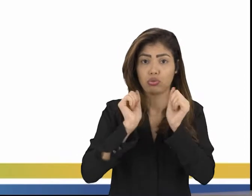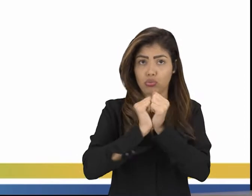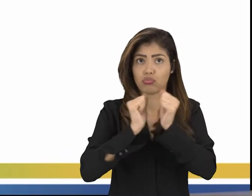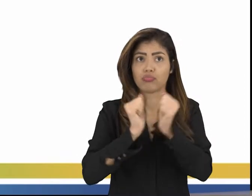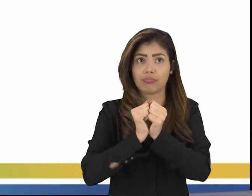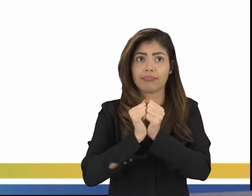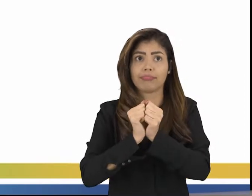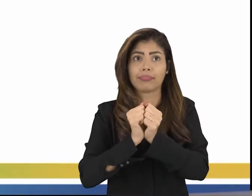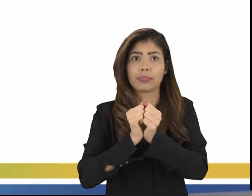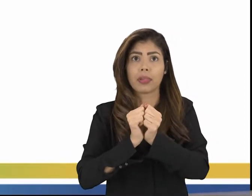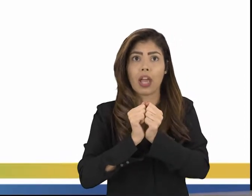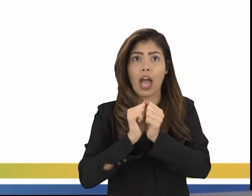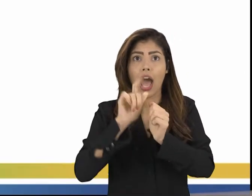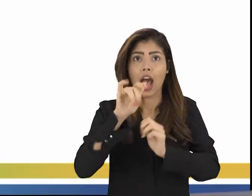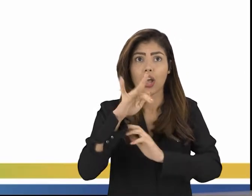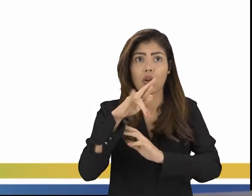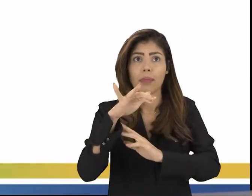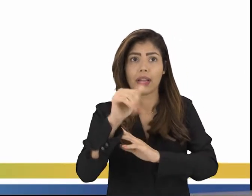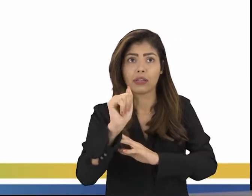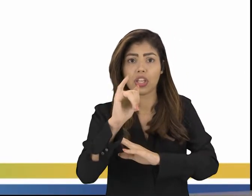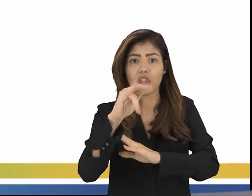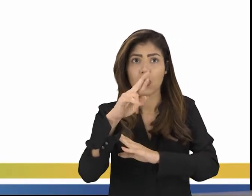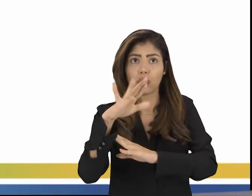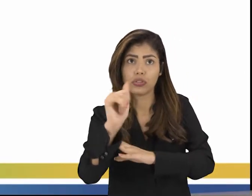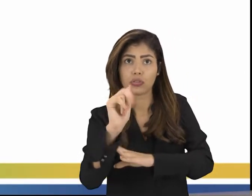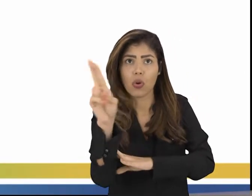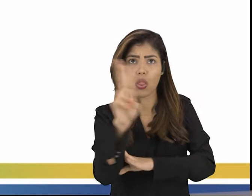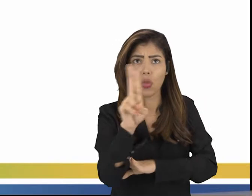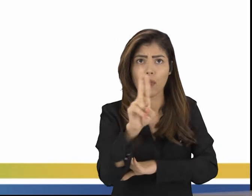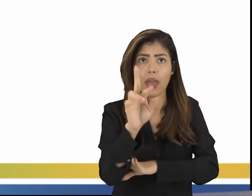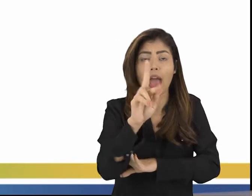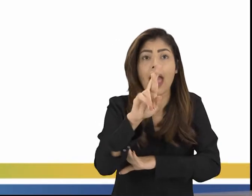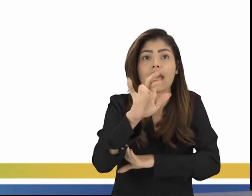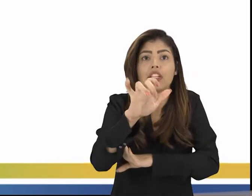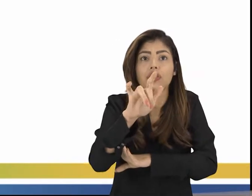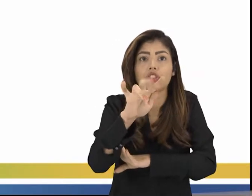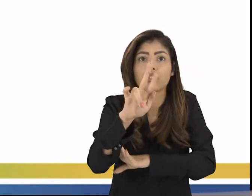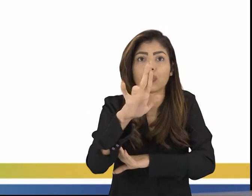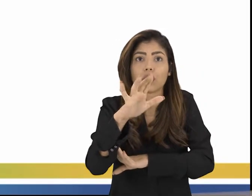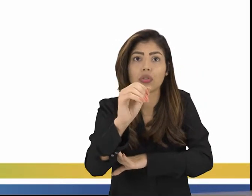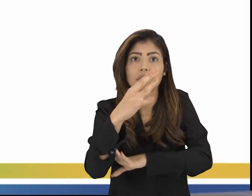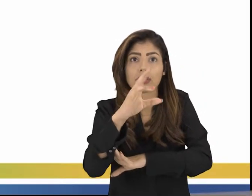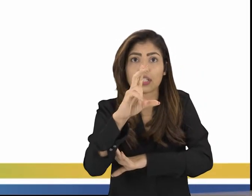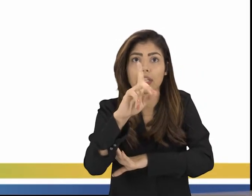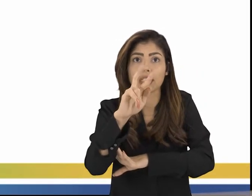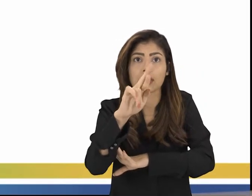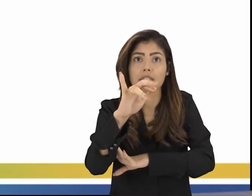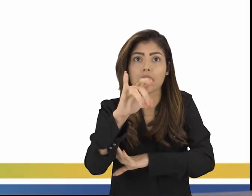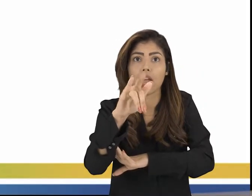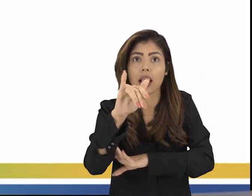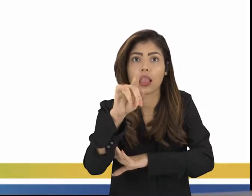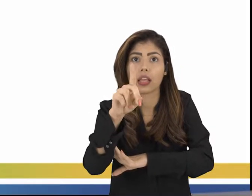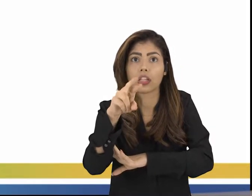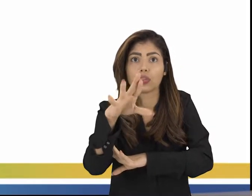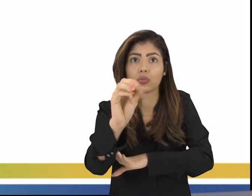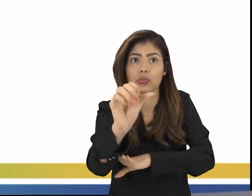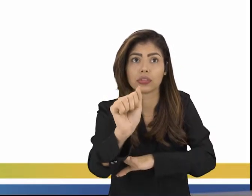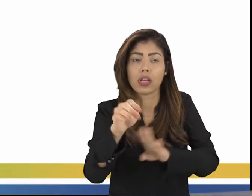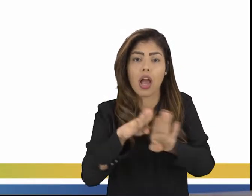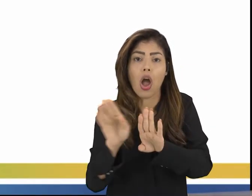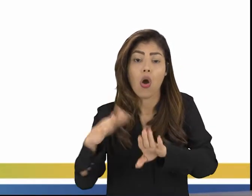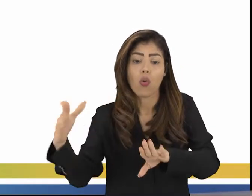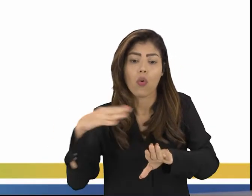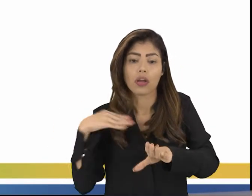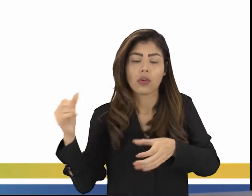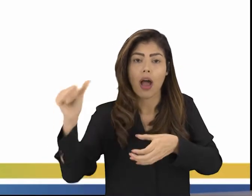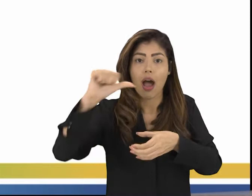unidas, formando aglomerados iônicos, que são chamados de retículos cristalinos. Mas ao ser colocado em água, o